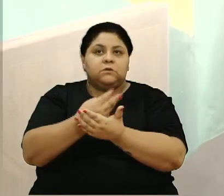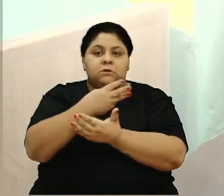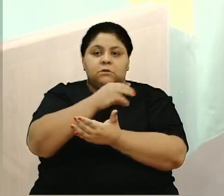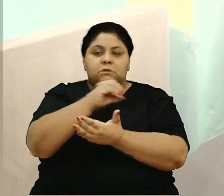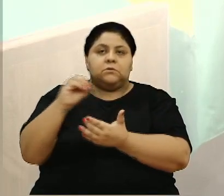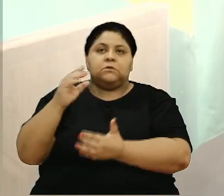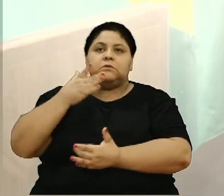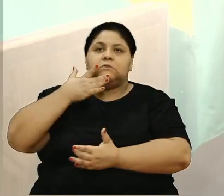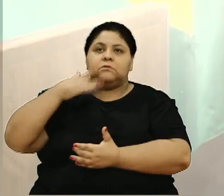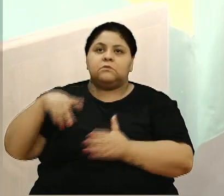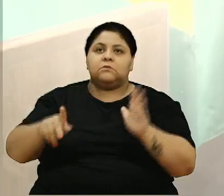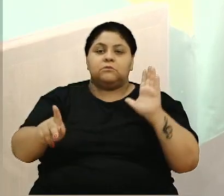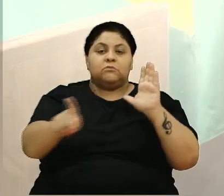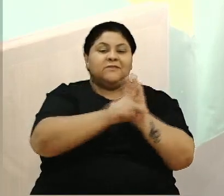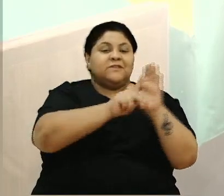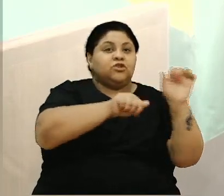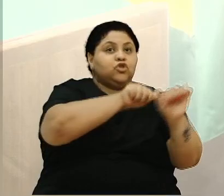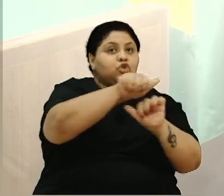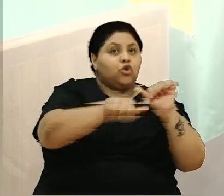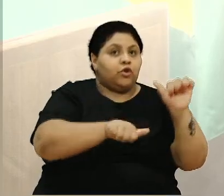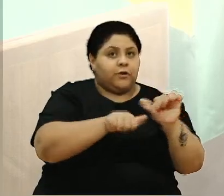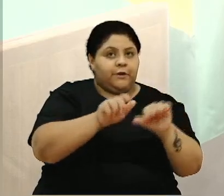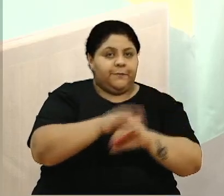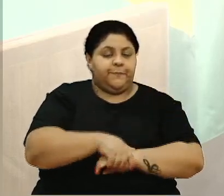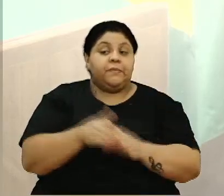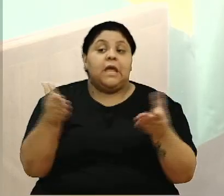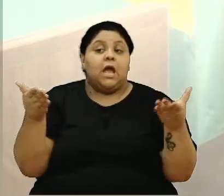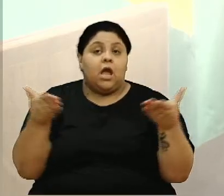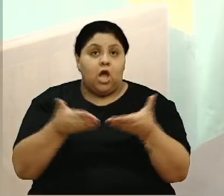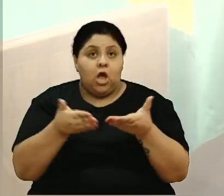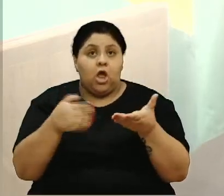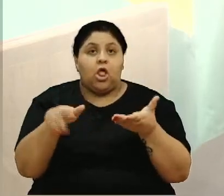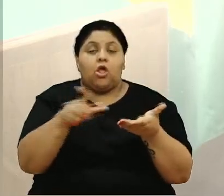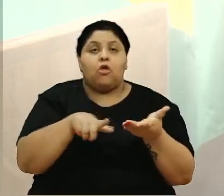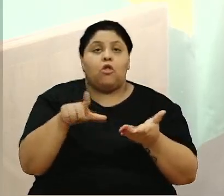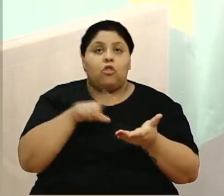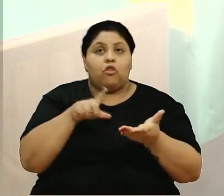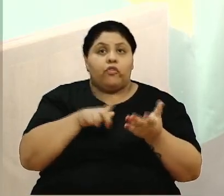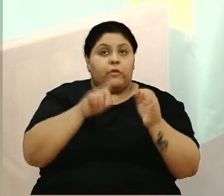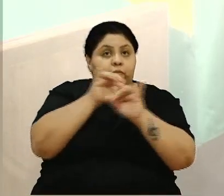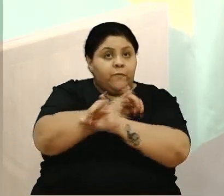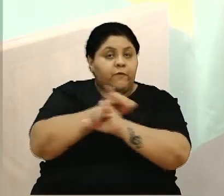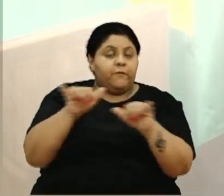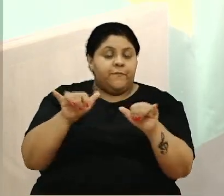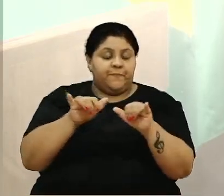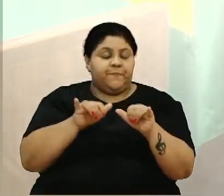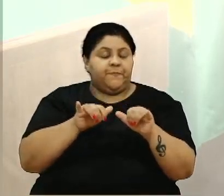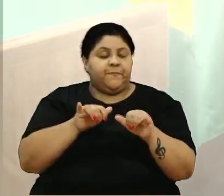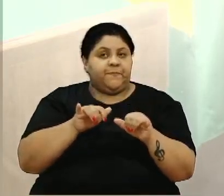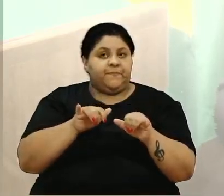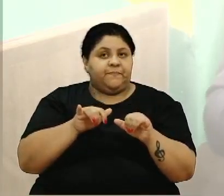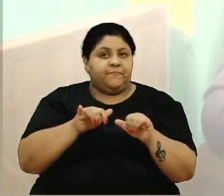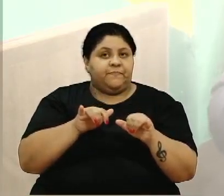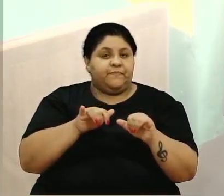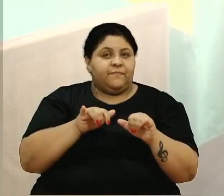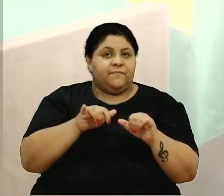onde o projeto foi modificado. Agora, nós temos uma notícia que lá